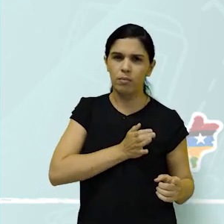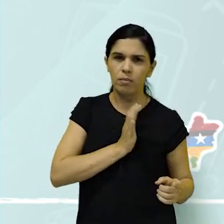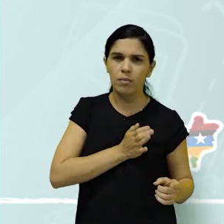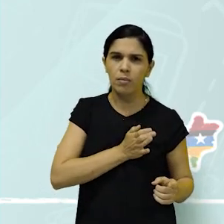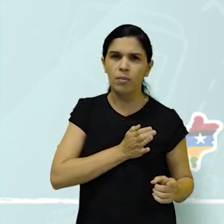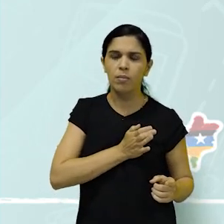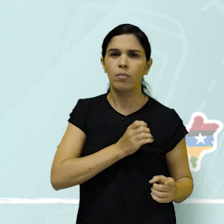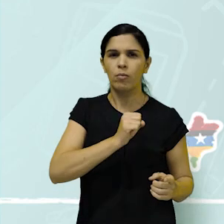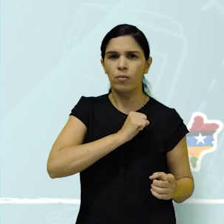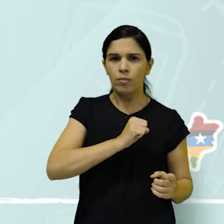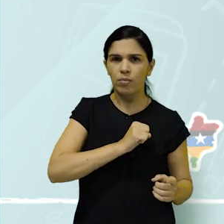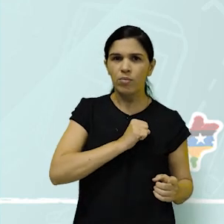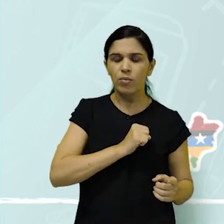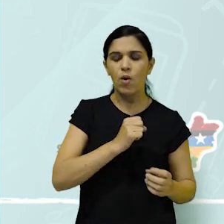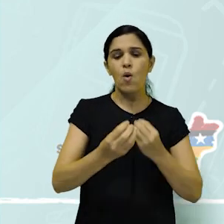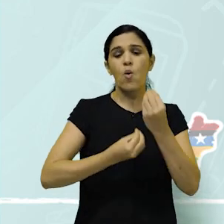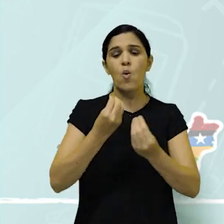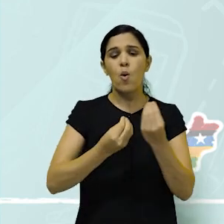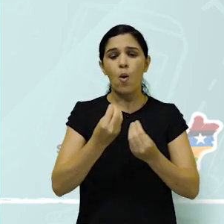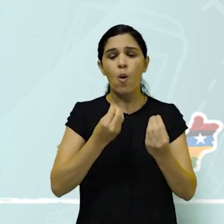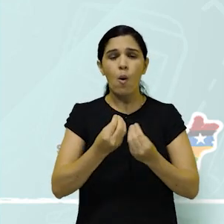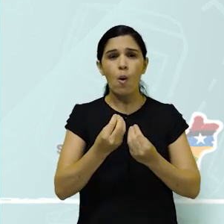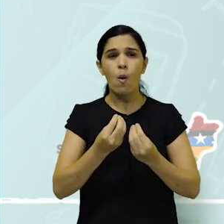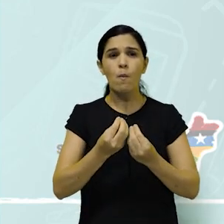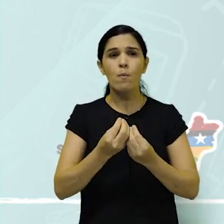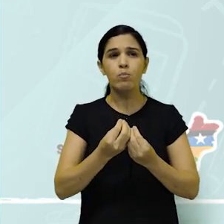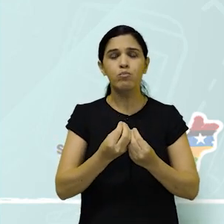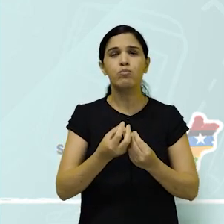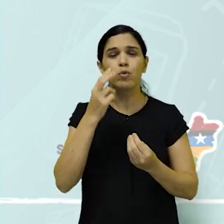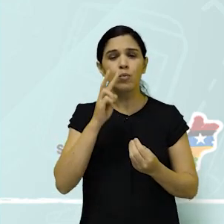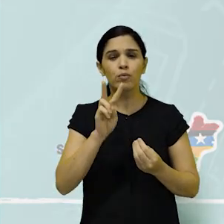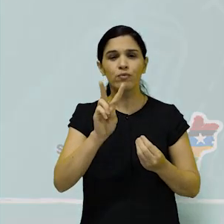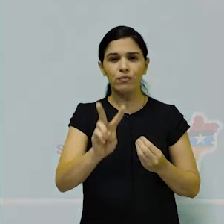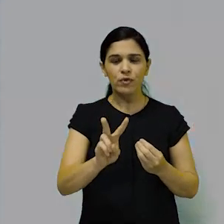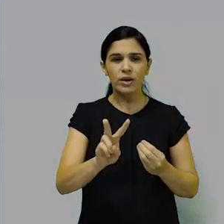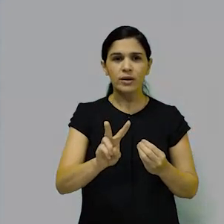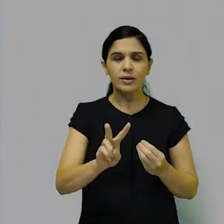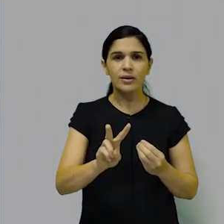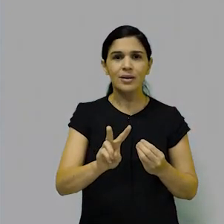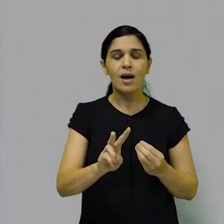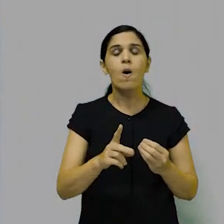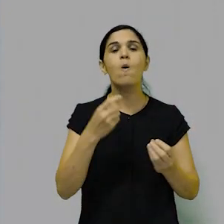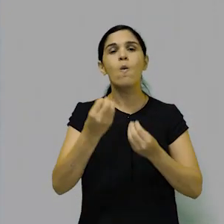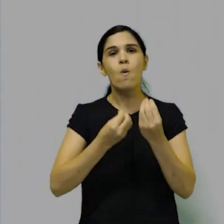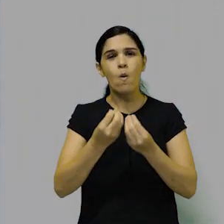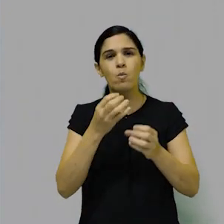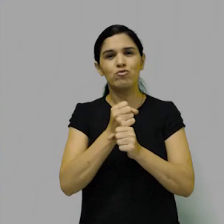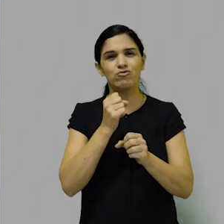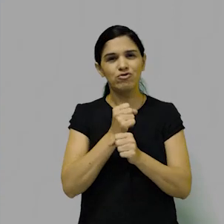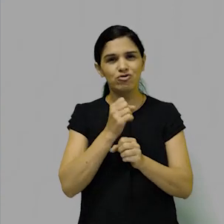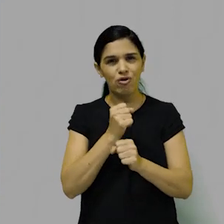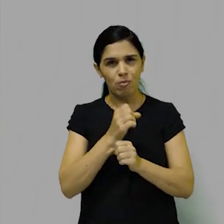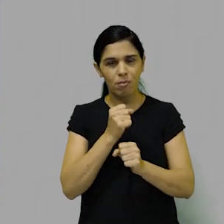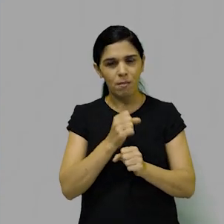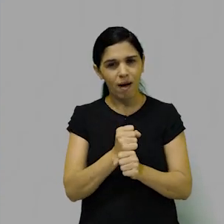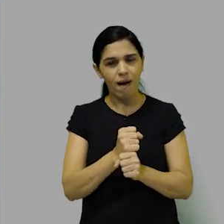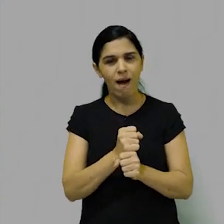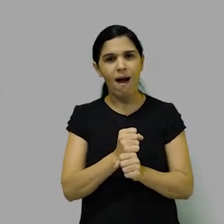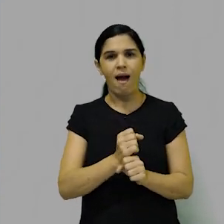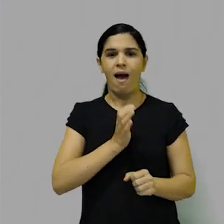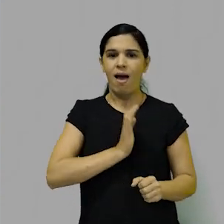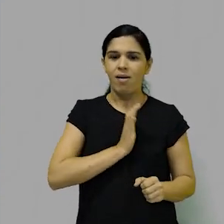como mensurar a frequência cardíaca, como calcular a frequência cardíaca máxima,